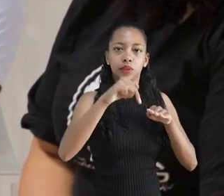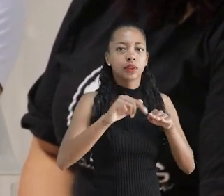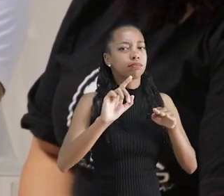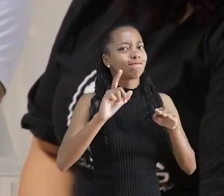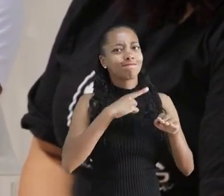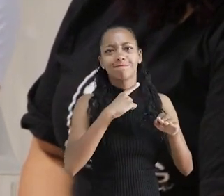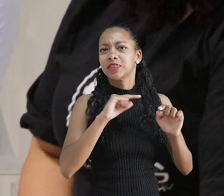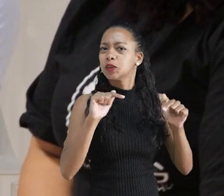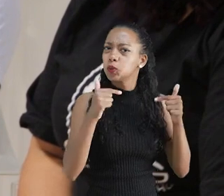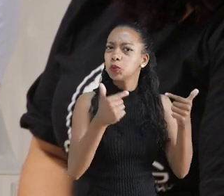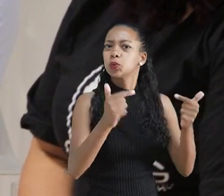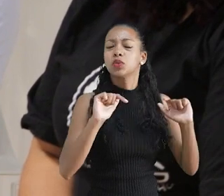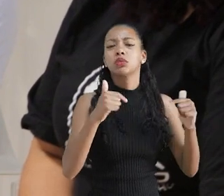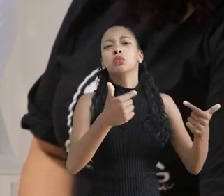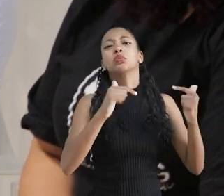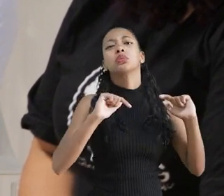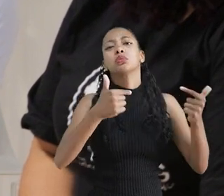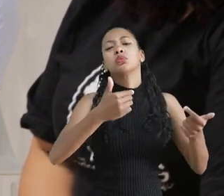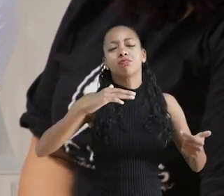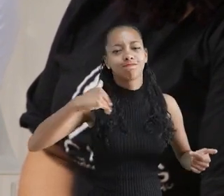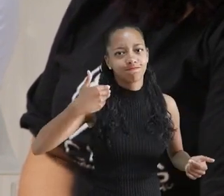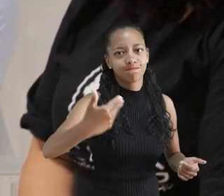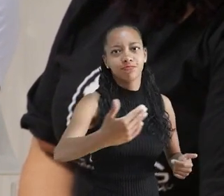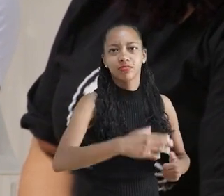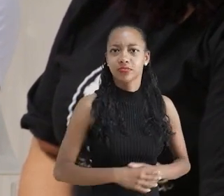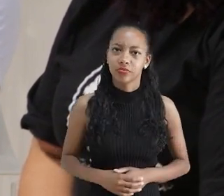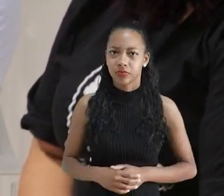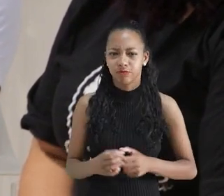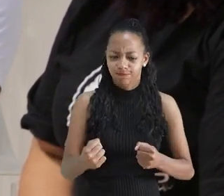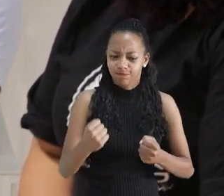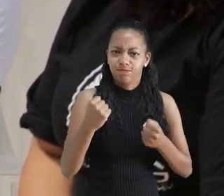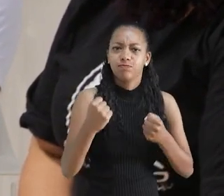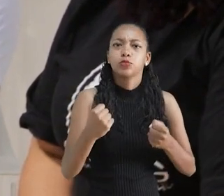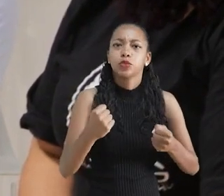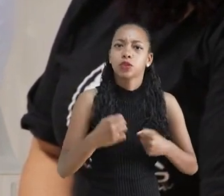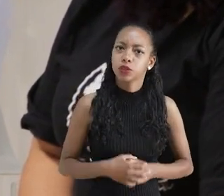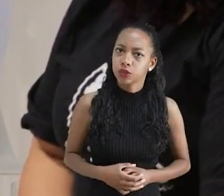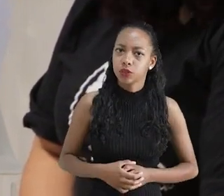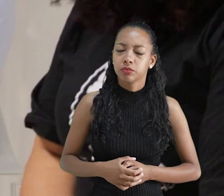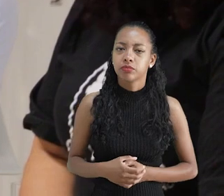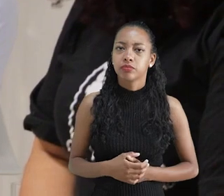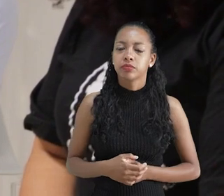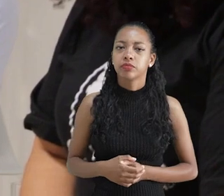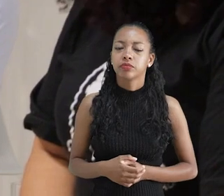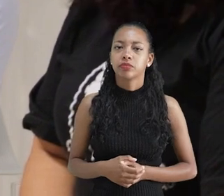um histórico de lutas populares muito grande é um bairro mesmo bem forte de gente